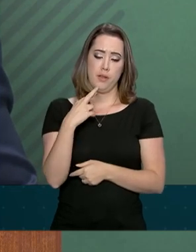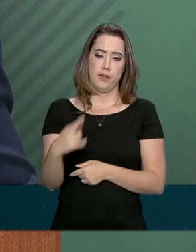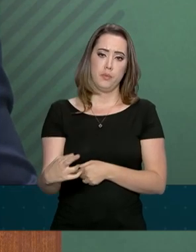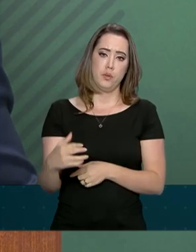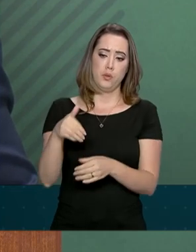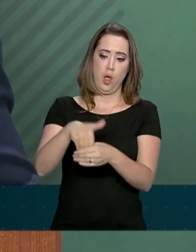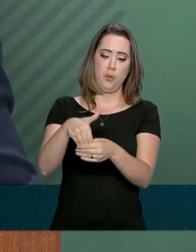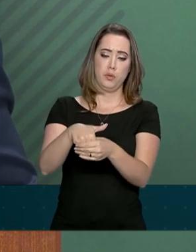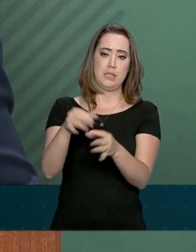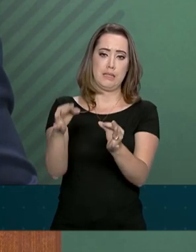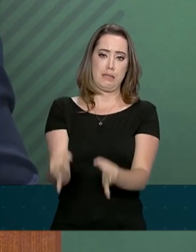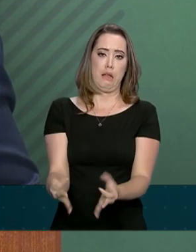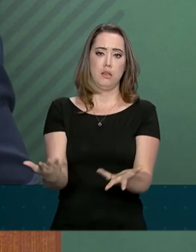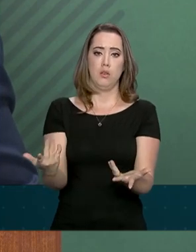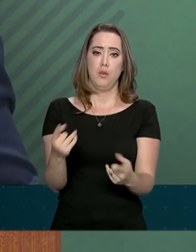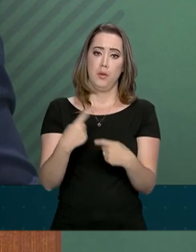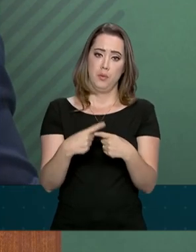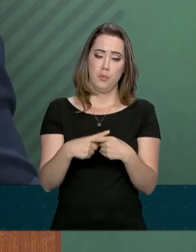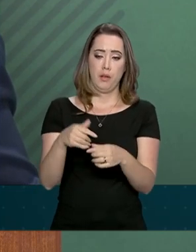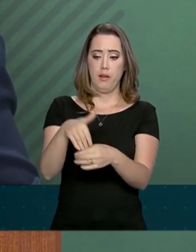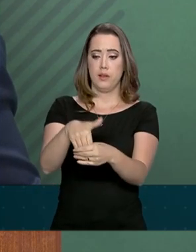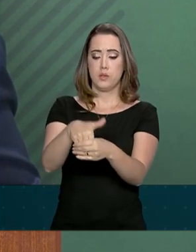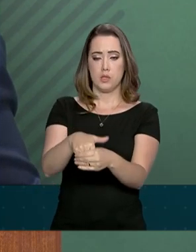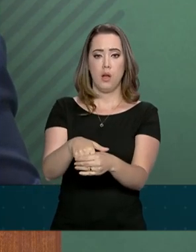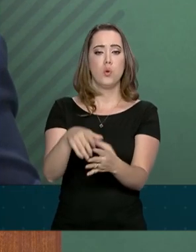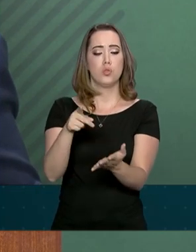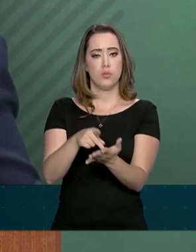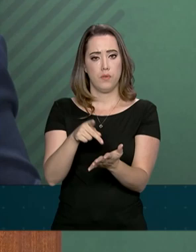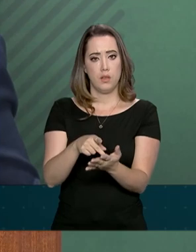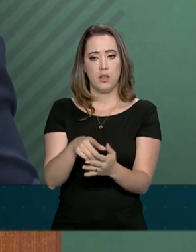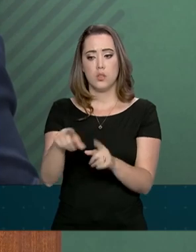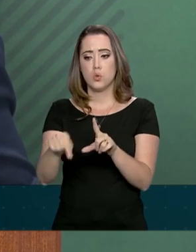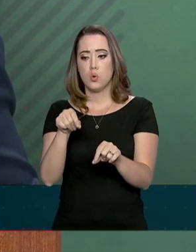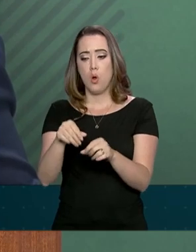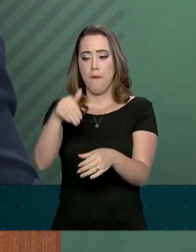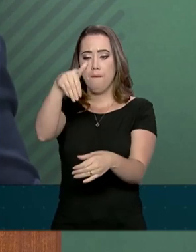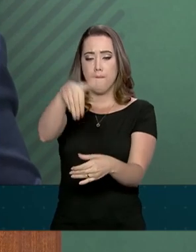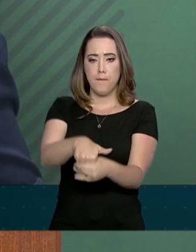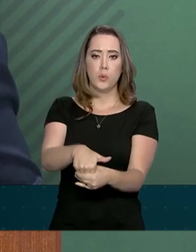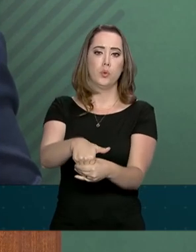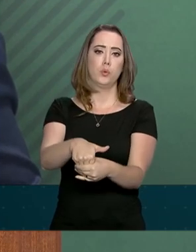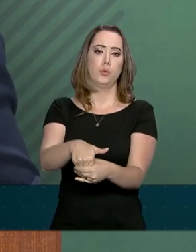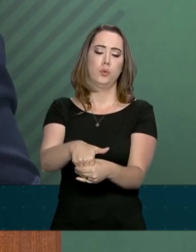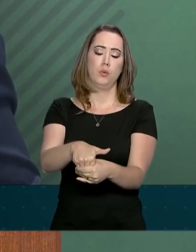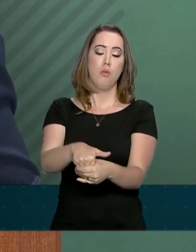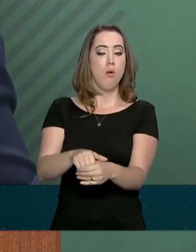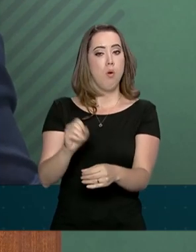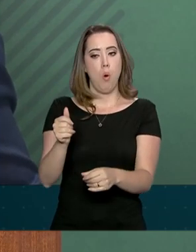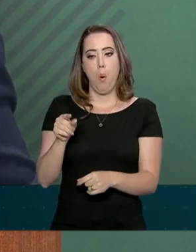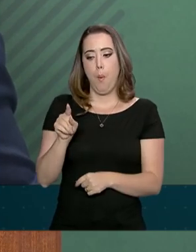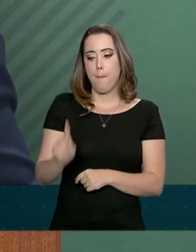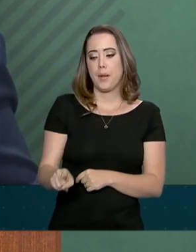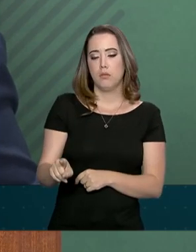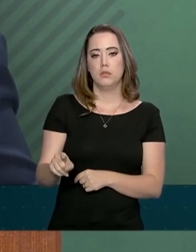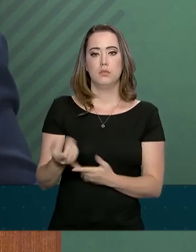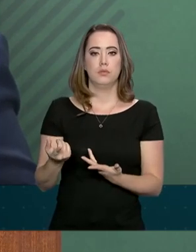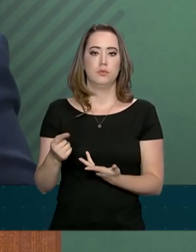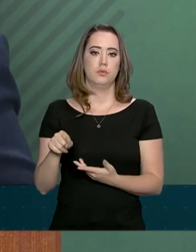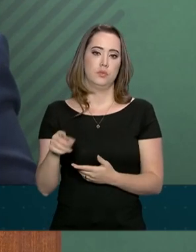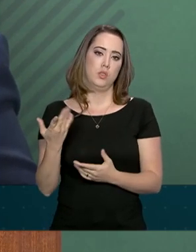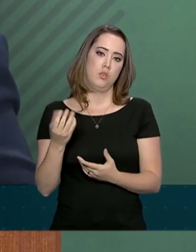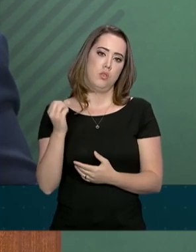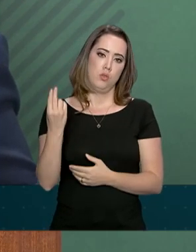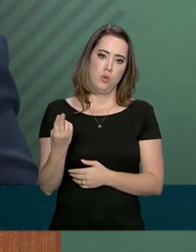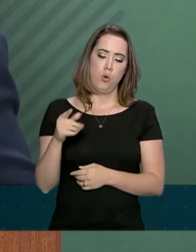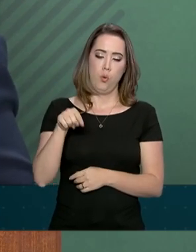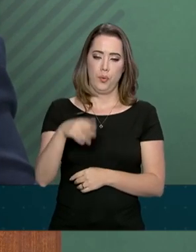definido e eleição se decide efetivamente na hora que se põe o voto na urna ou se aperta o dedo aqui no brasil na